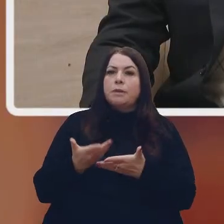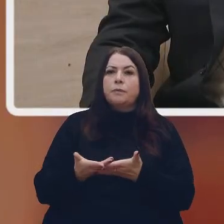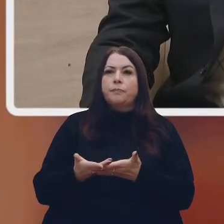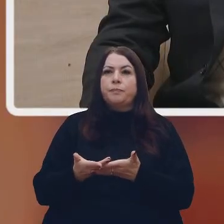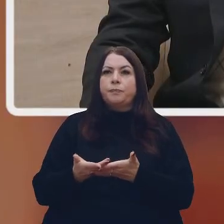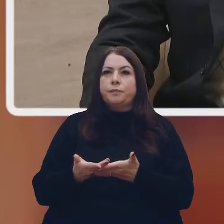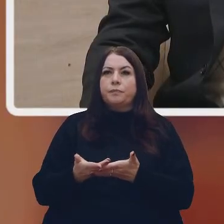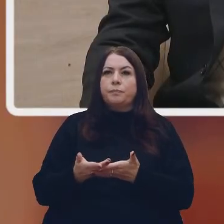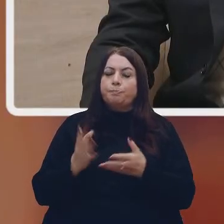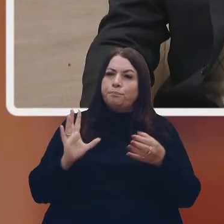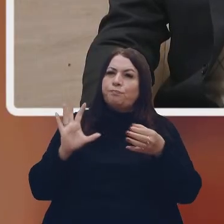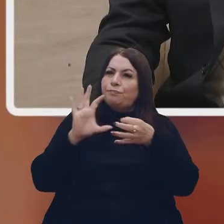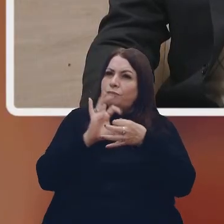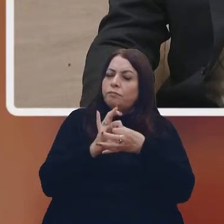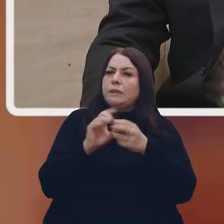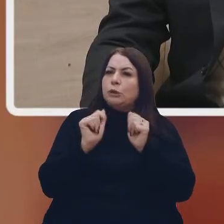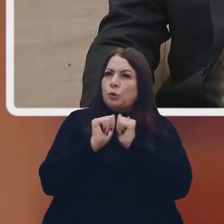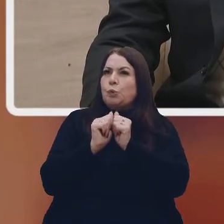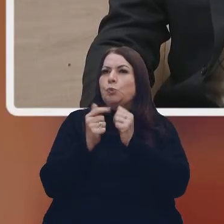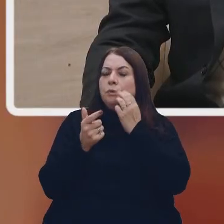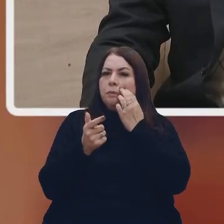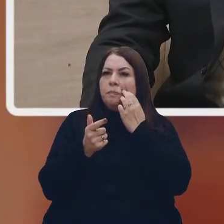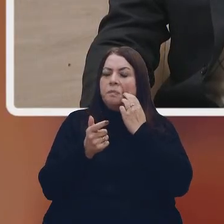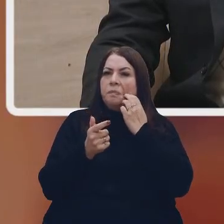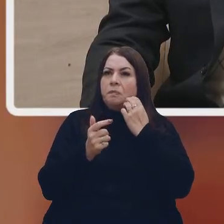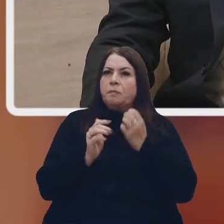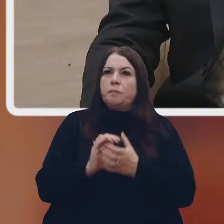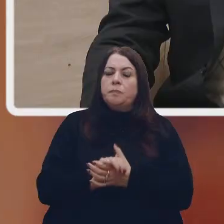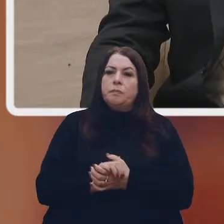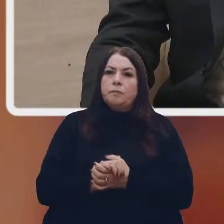mais ligado a essa questão